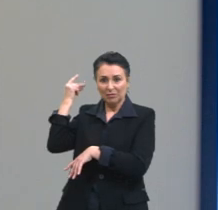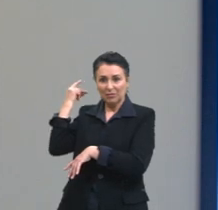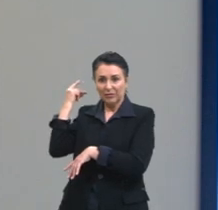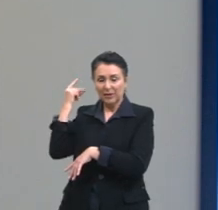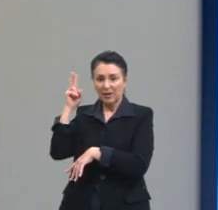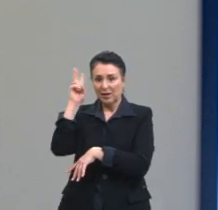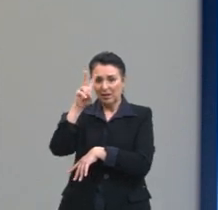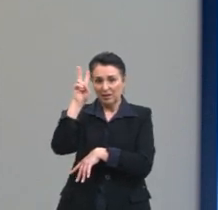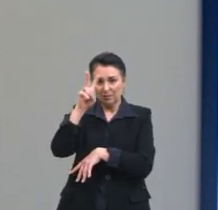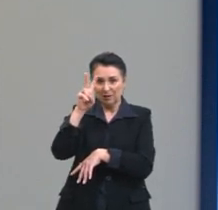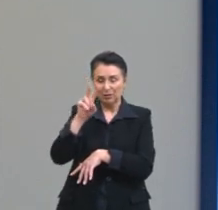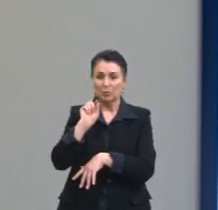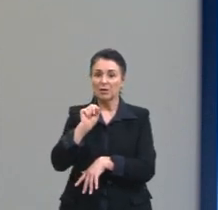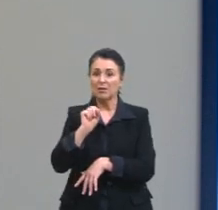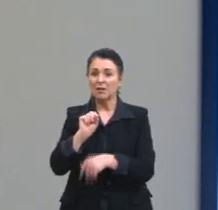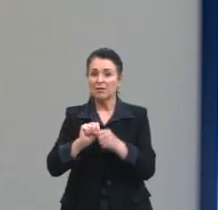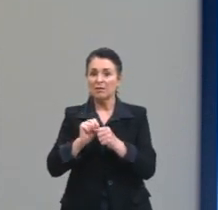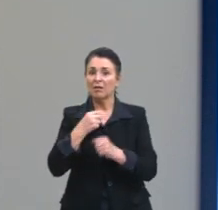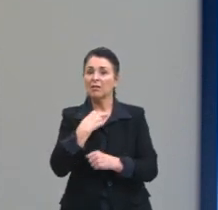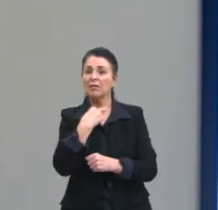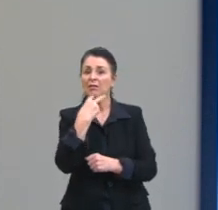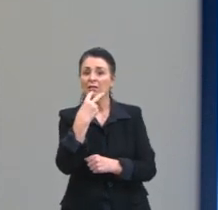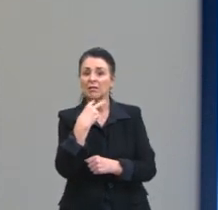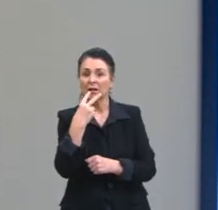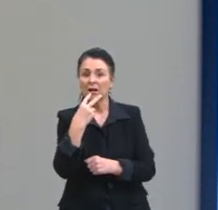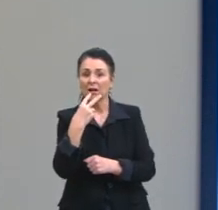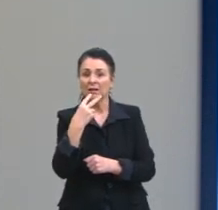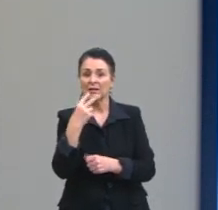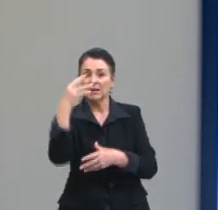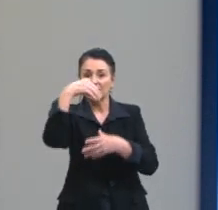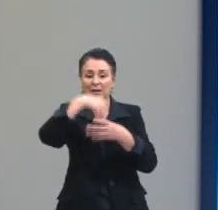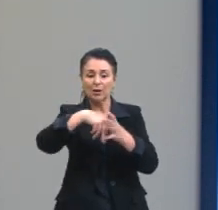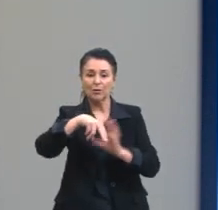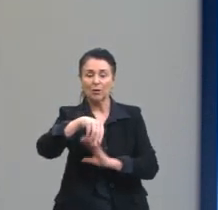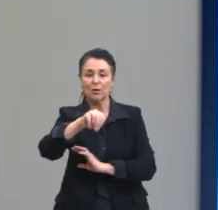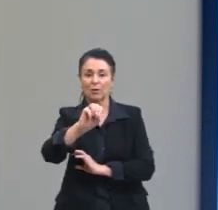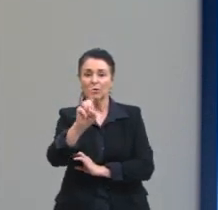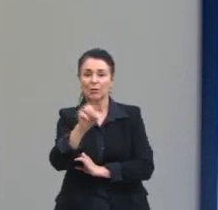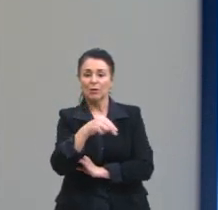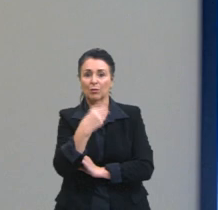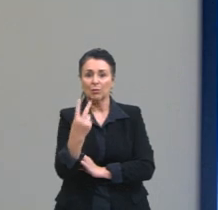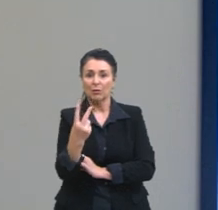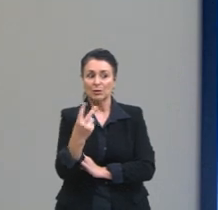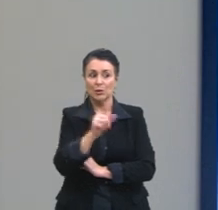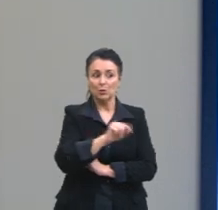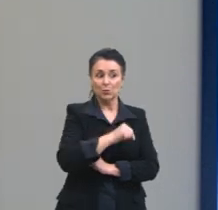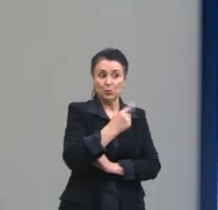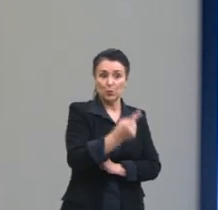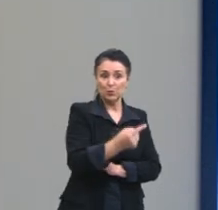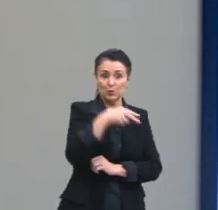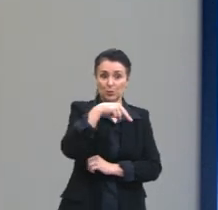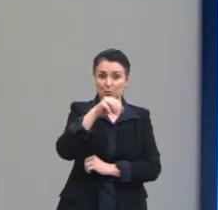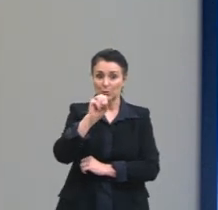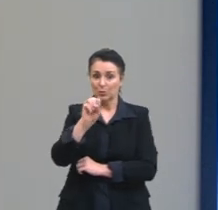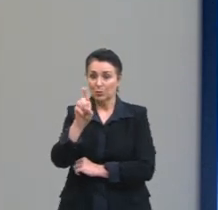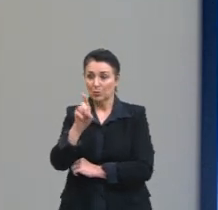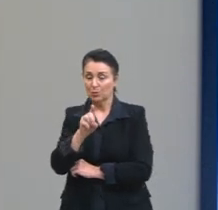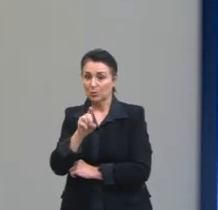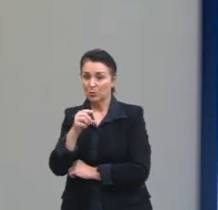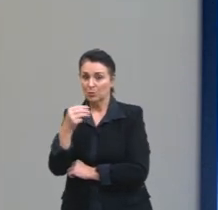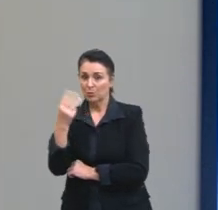felinos rugidores estão nós dois e os nomes de dor estão nós três Então